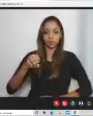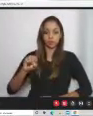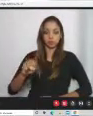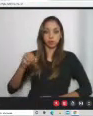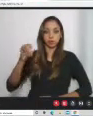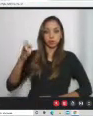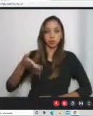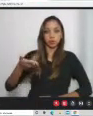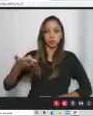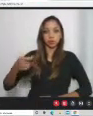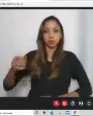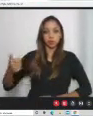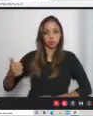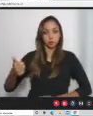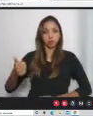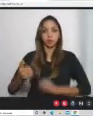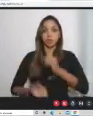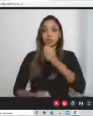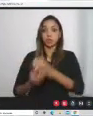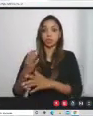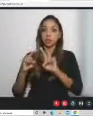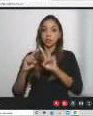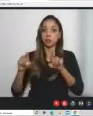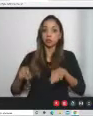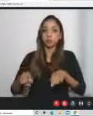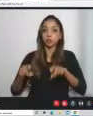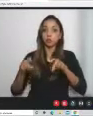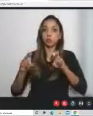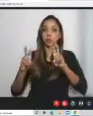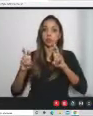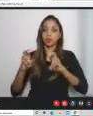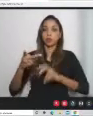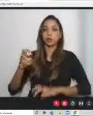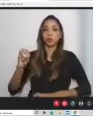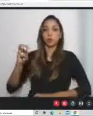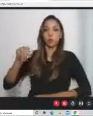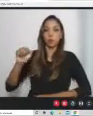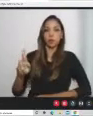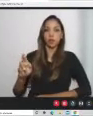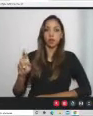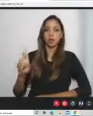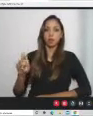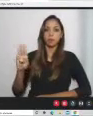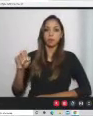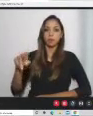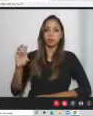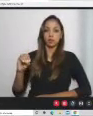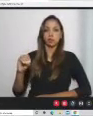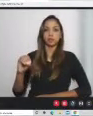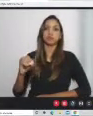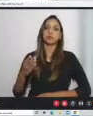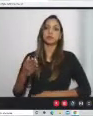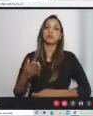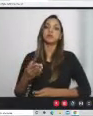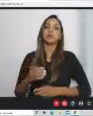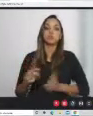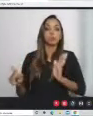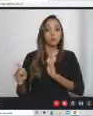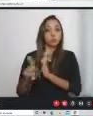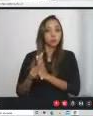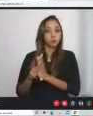148/2021 cria o projeto Pomar Urbano em áreas públicas do município de Parnamirim e da outras providências. Autor,